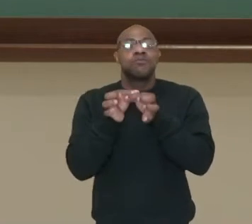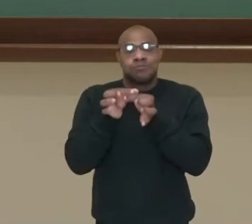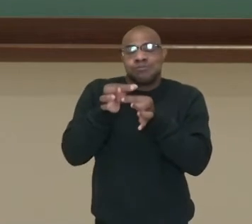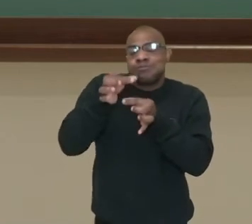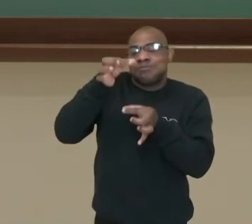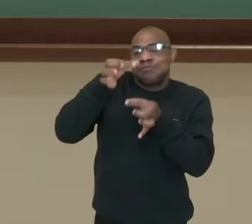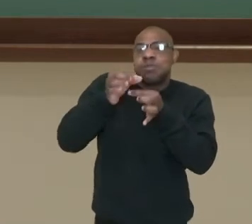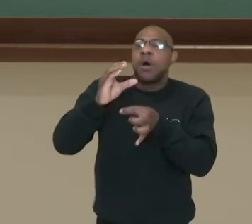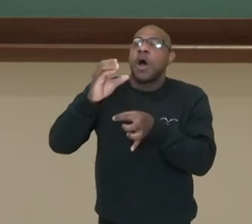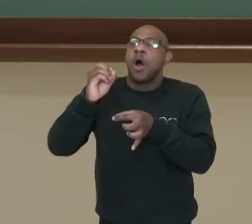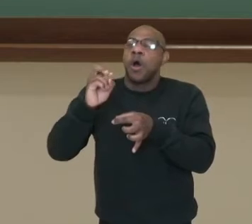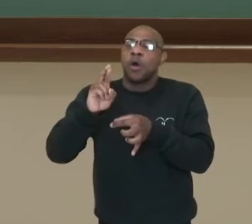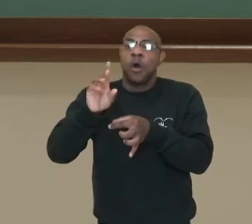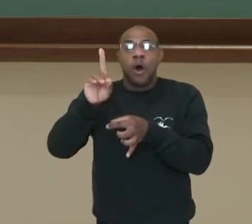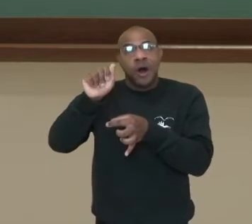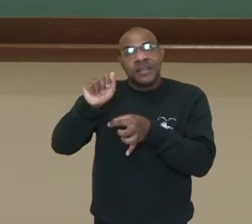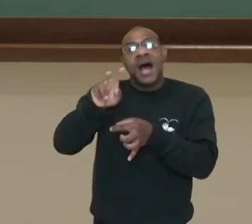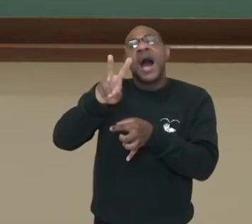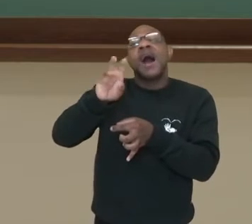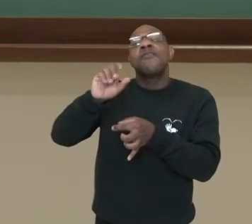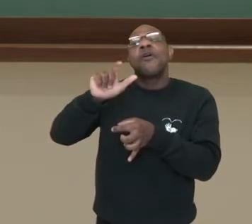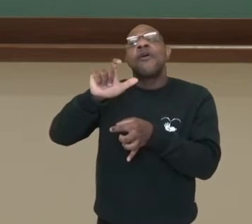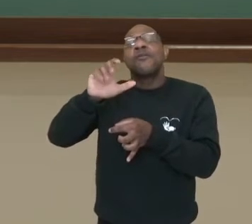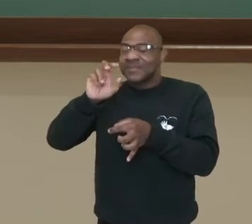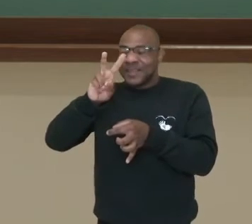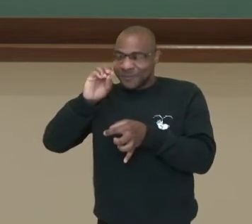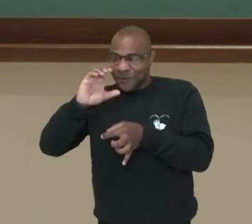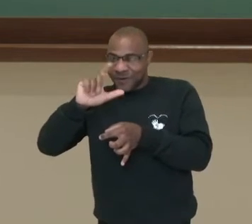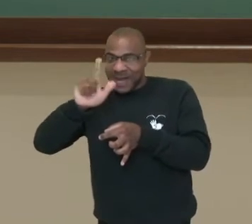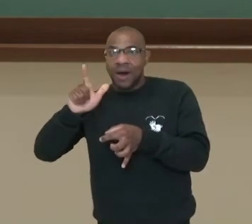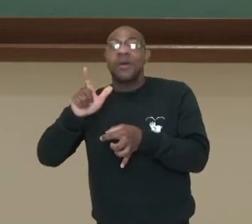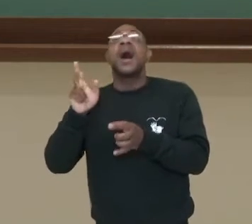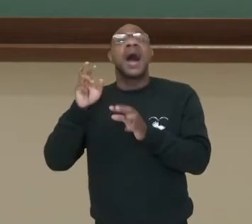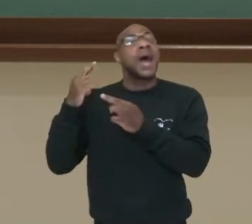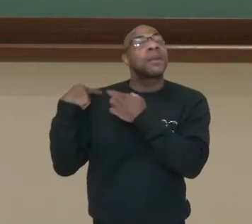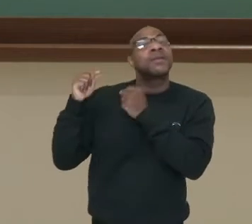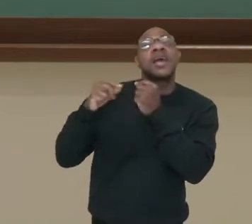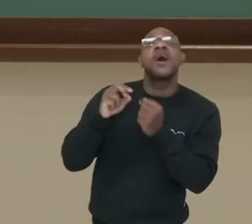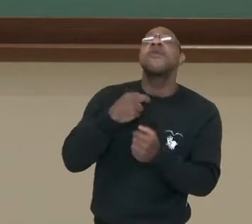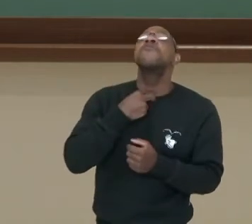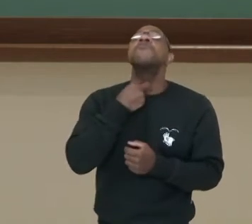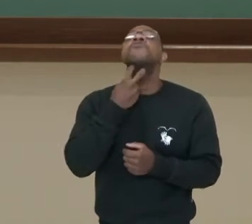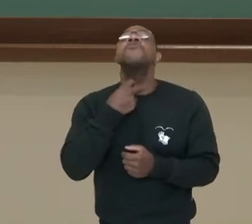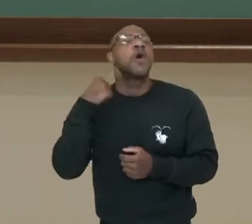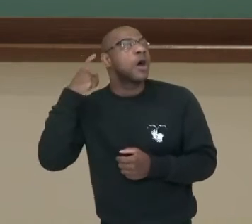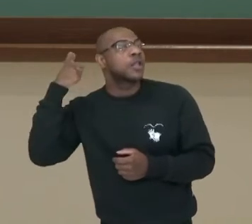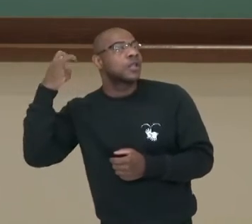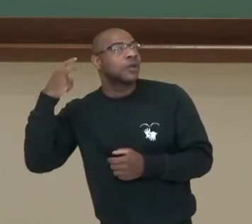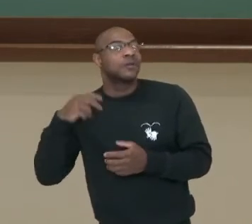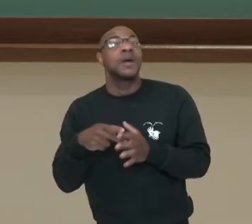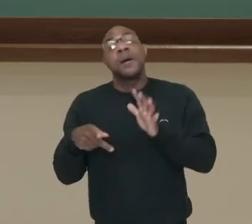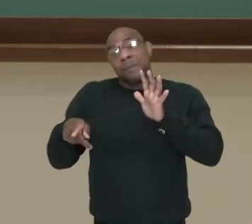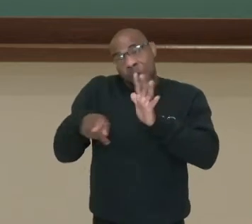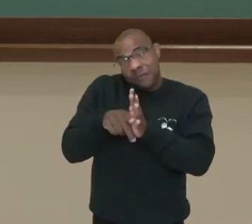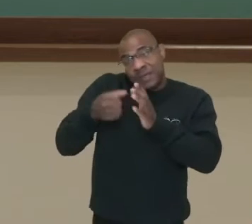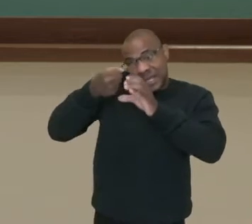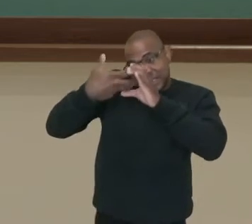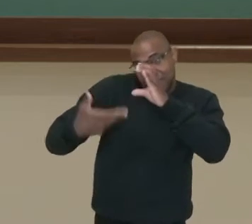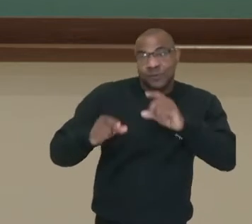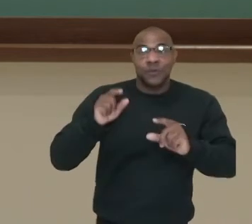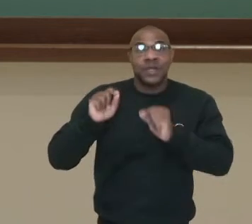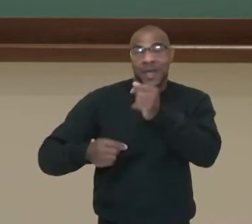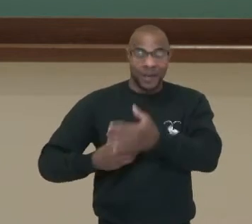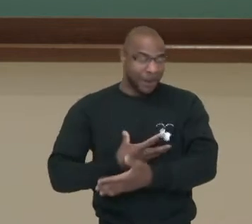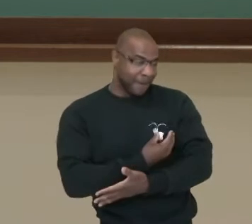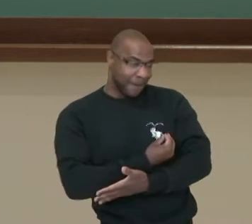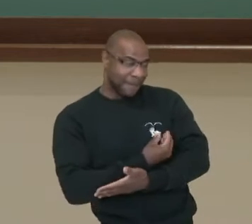Então elas são responsáveis pela produção dos sons e é característica também que é exclusiva dos mamíferos. Então nós vimos já